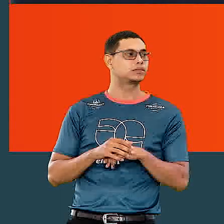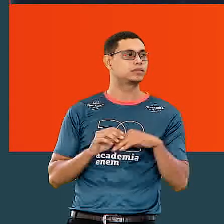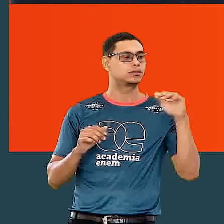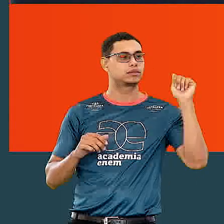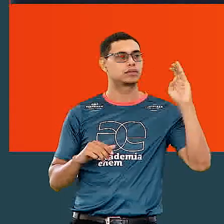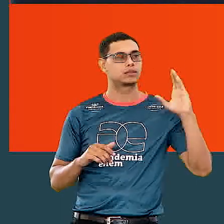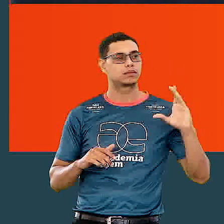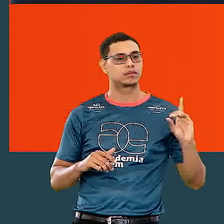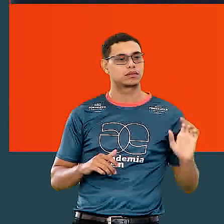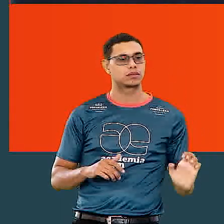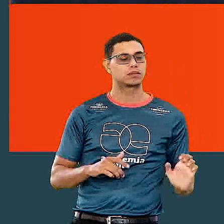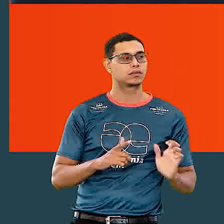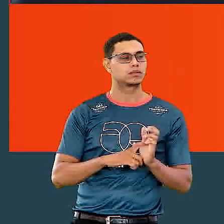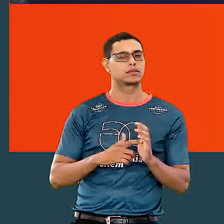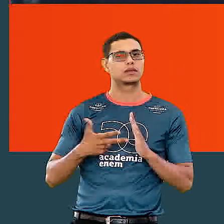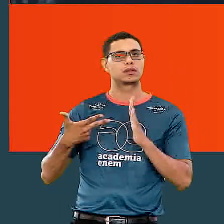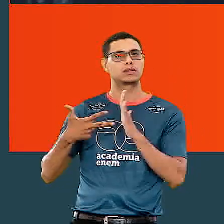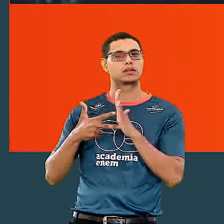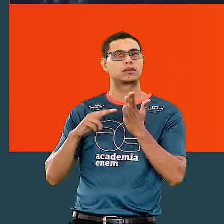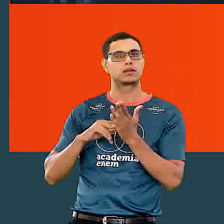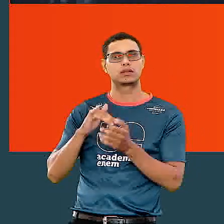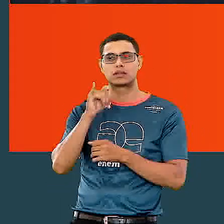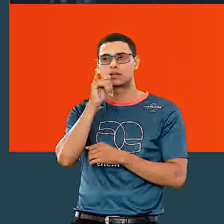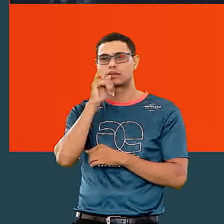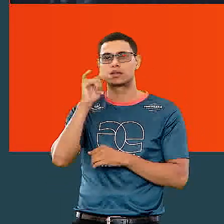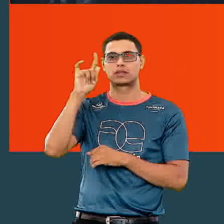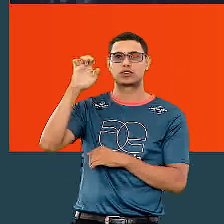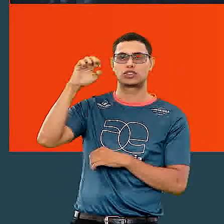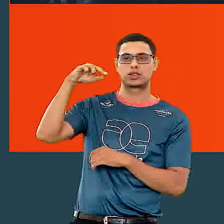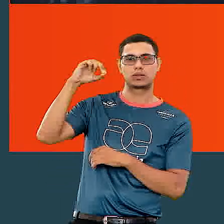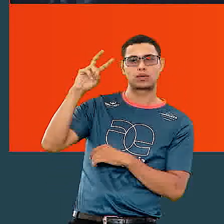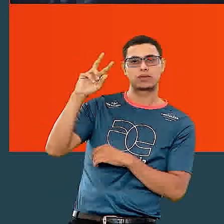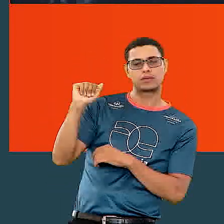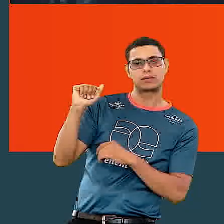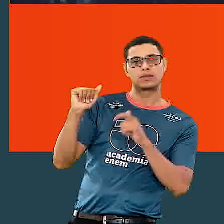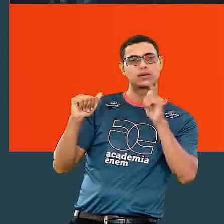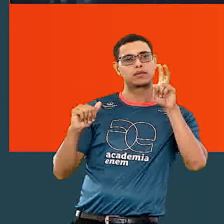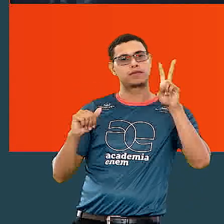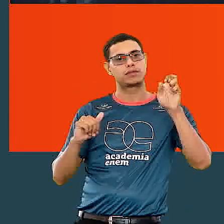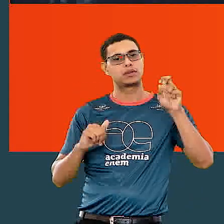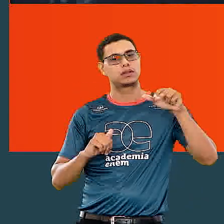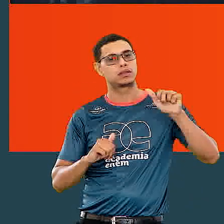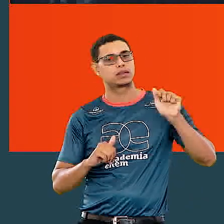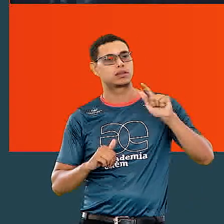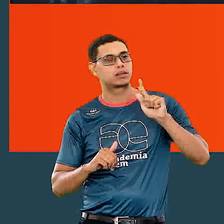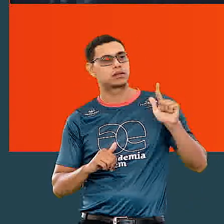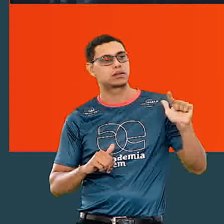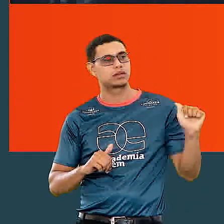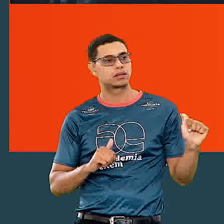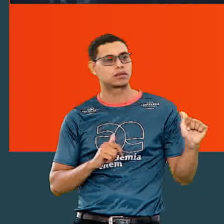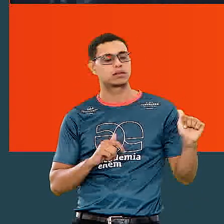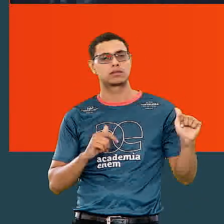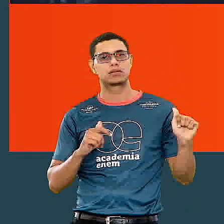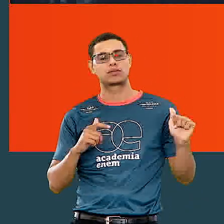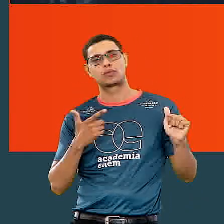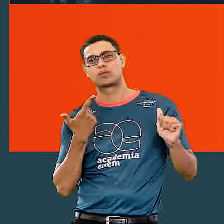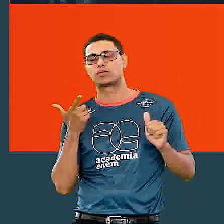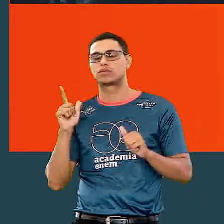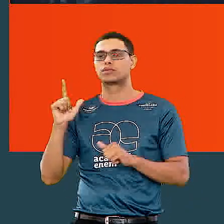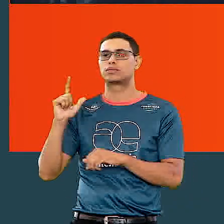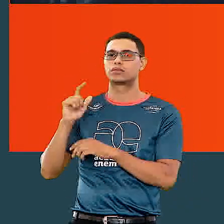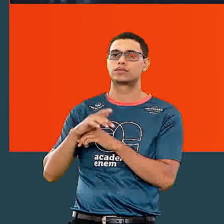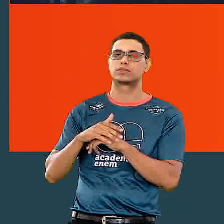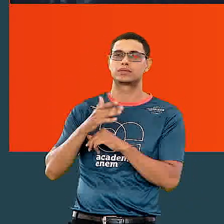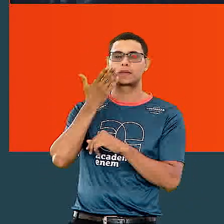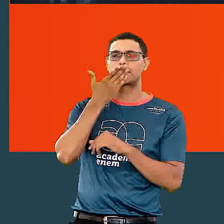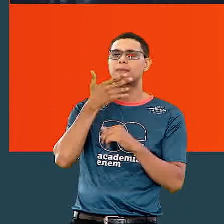que significa cidades como Gênova, Veneza, tá? Cidades como essa, o que